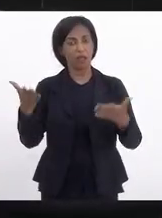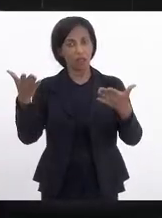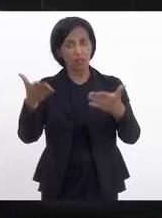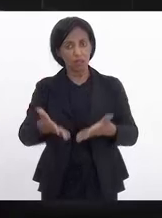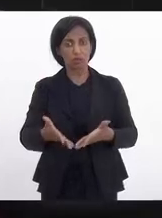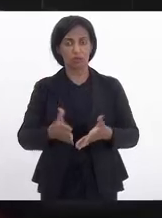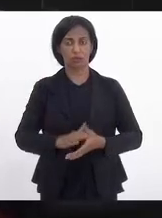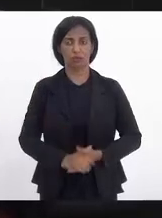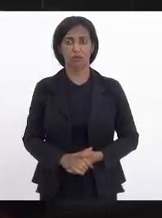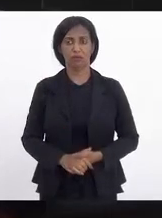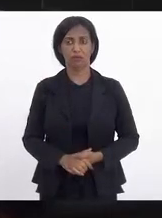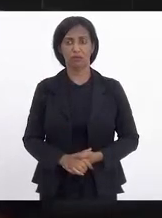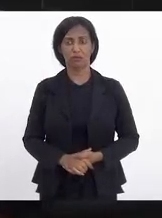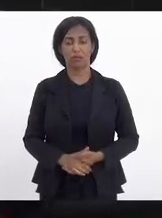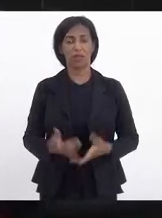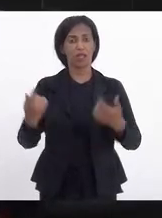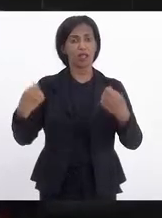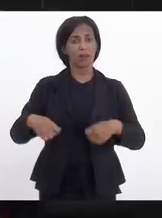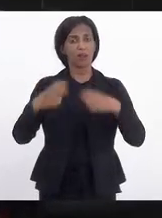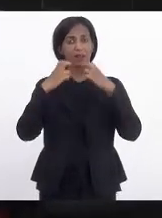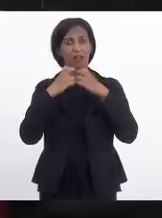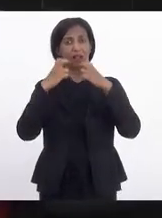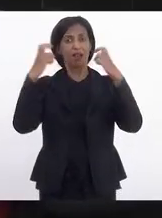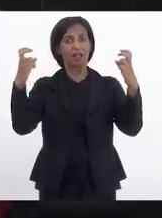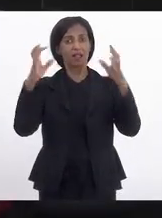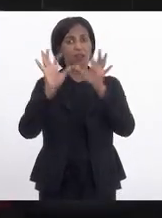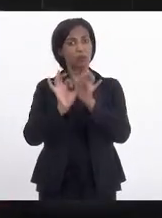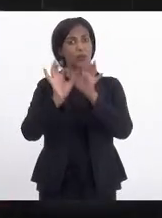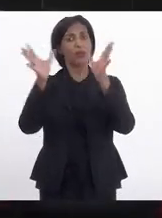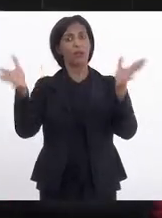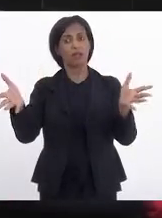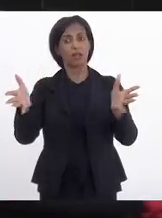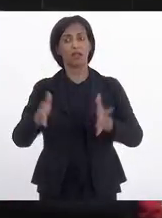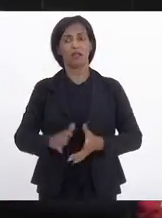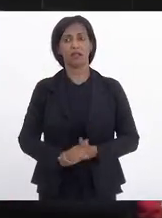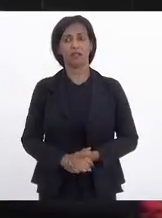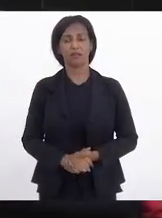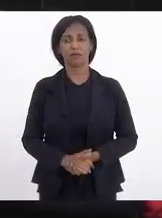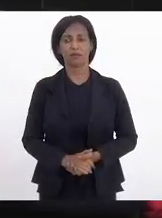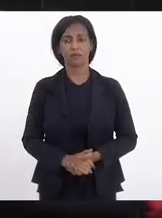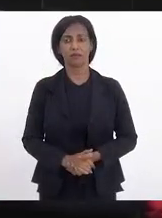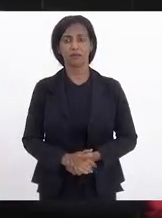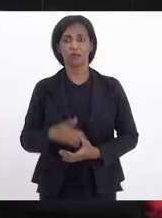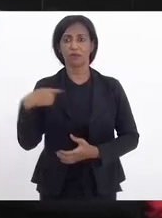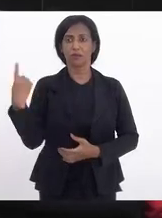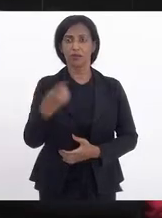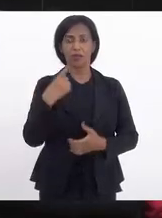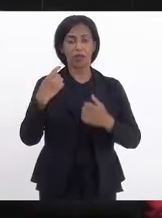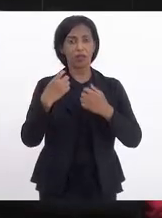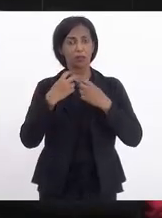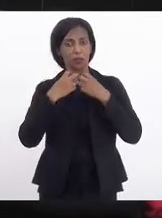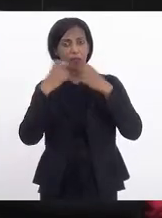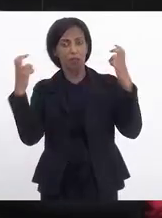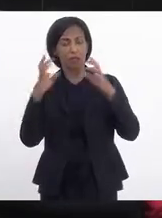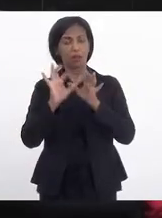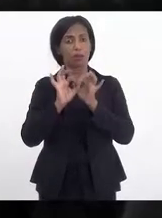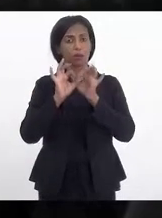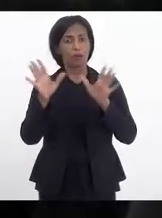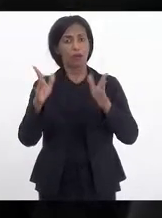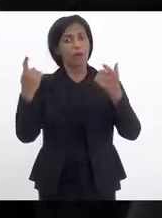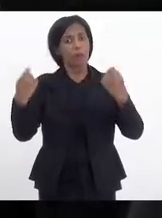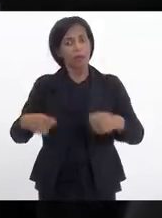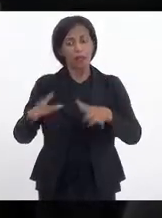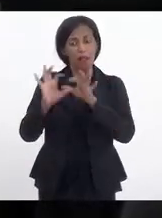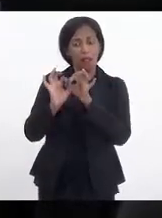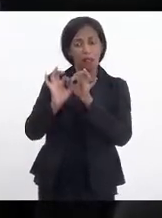isso a gente está gritando por liberdade a gente tá gritando por liberdade mas